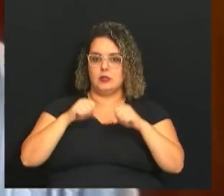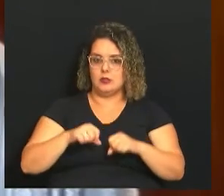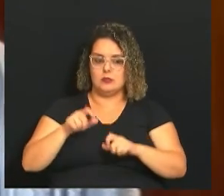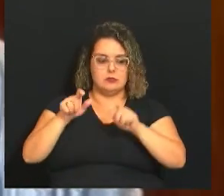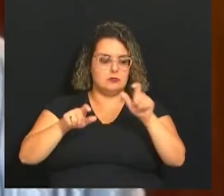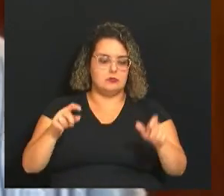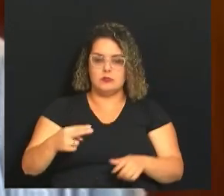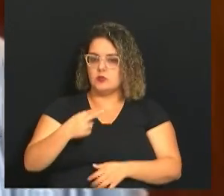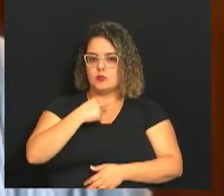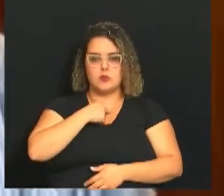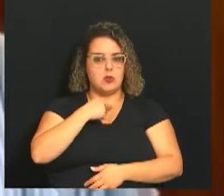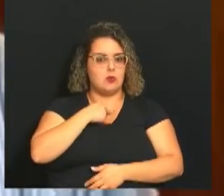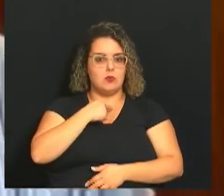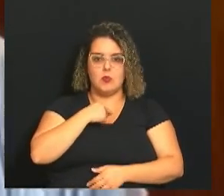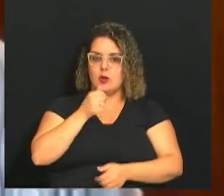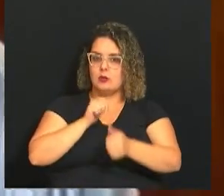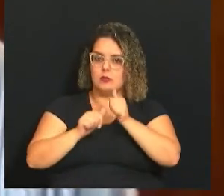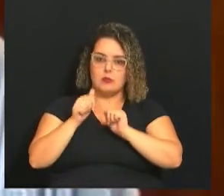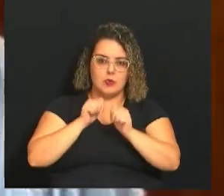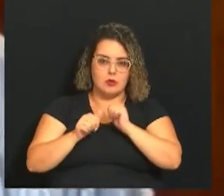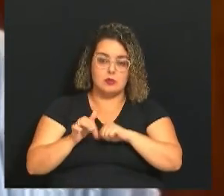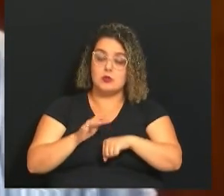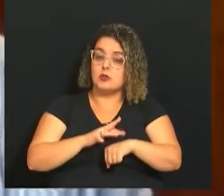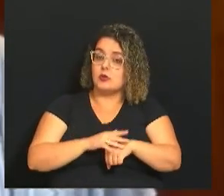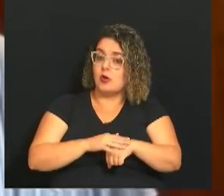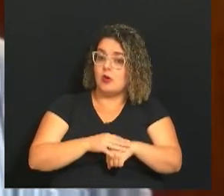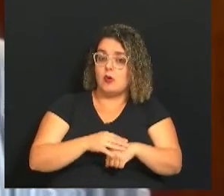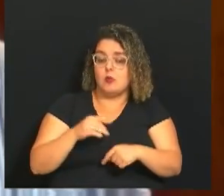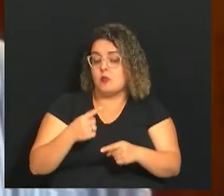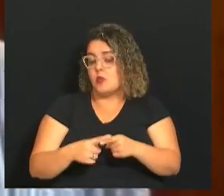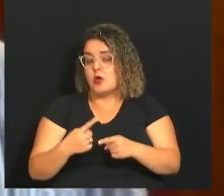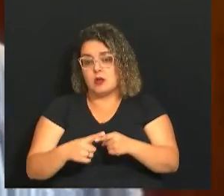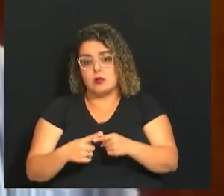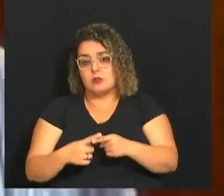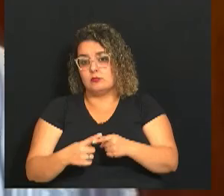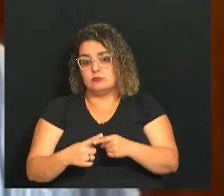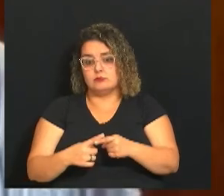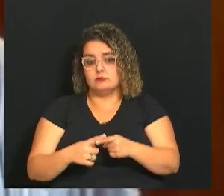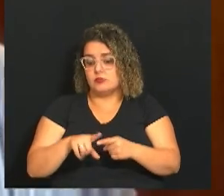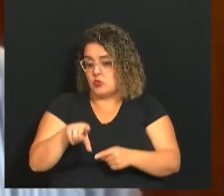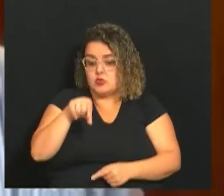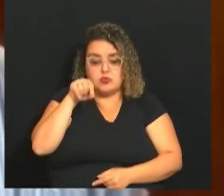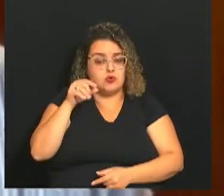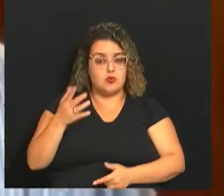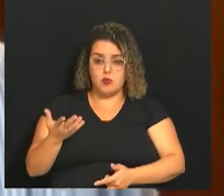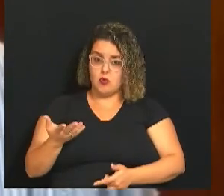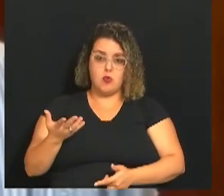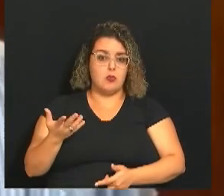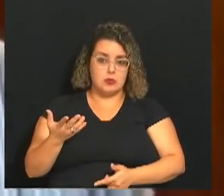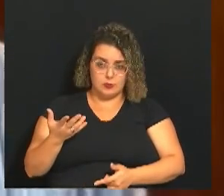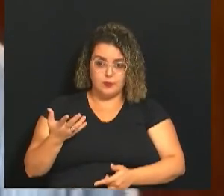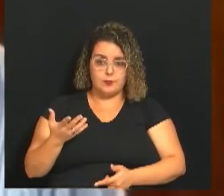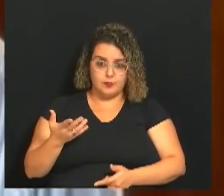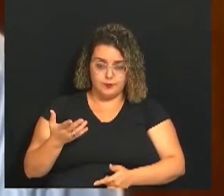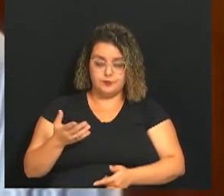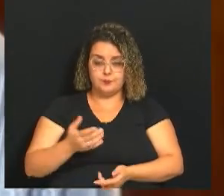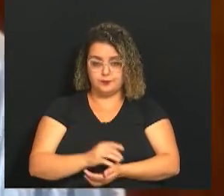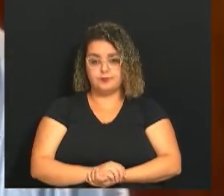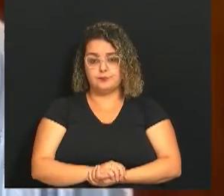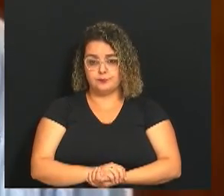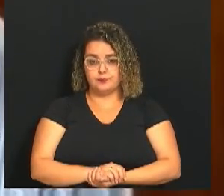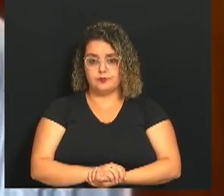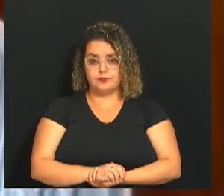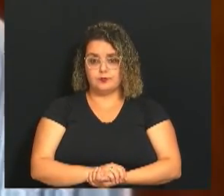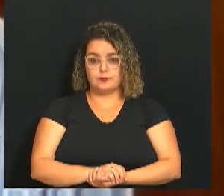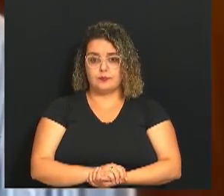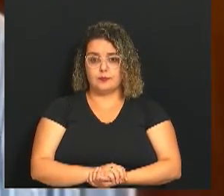podem beber, seja pela doença ou seja simplesmente por uma opção, né? Então, isso daqui